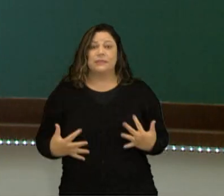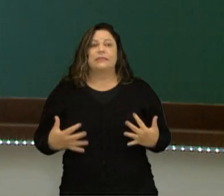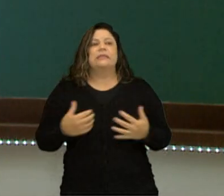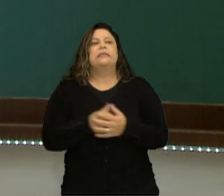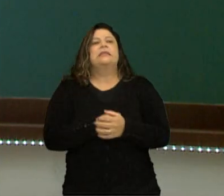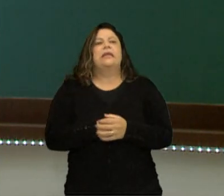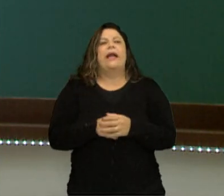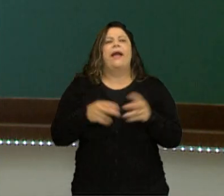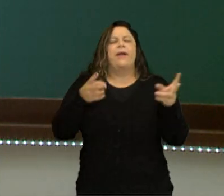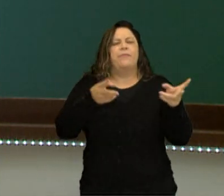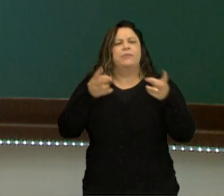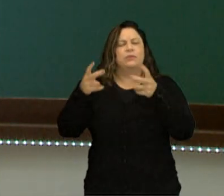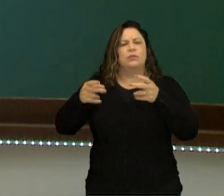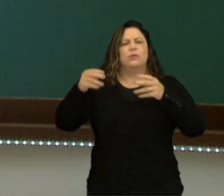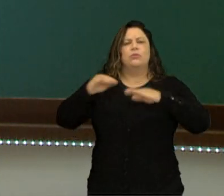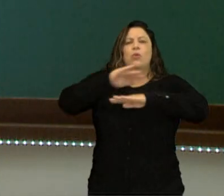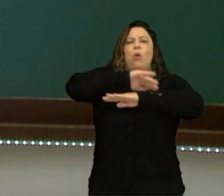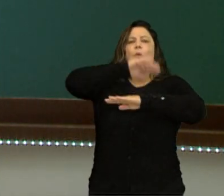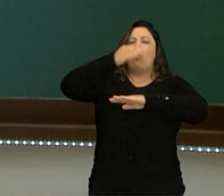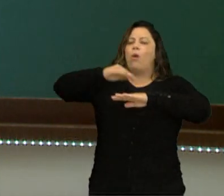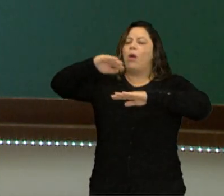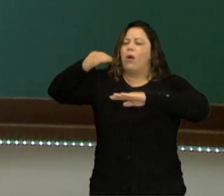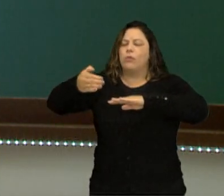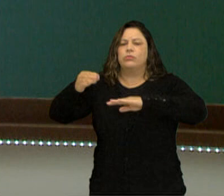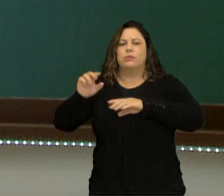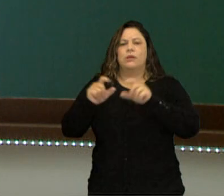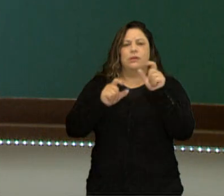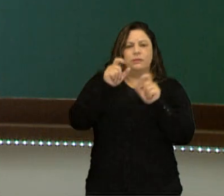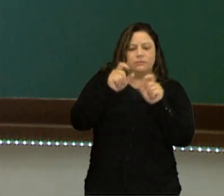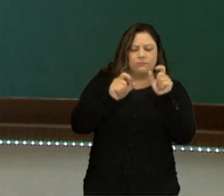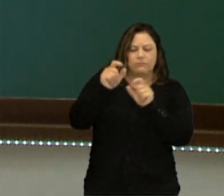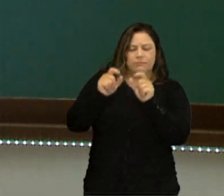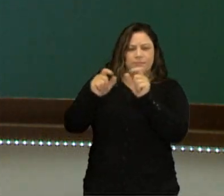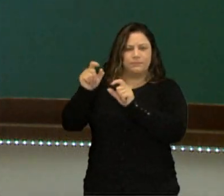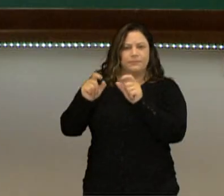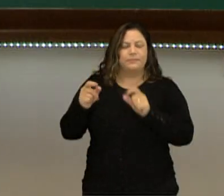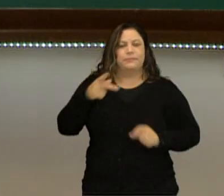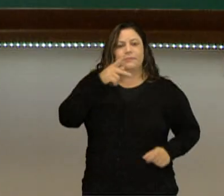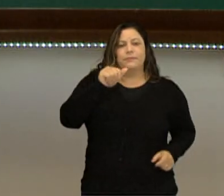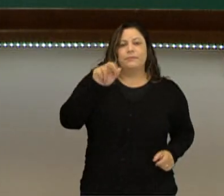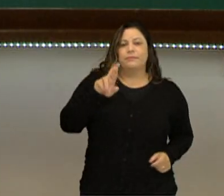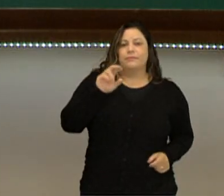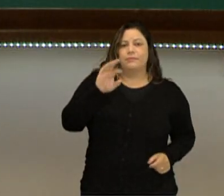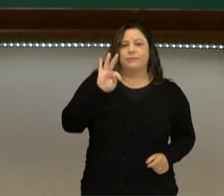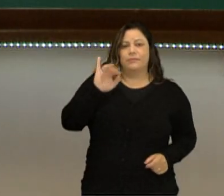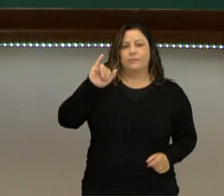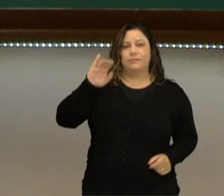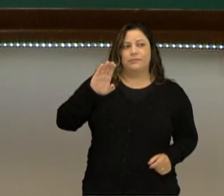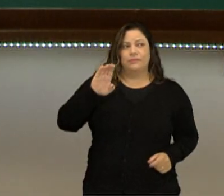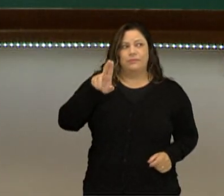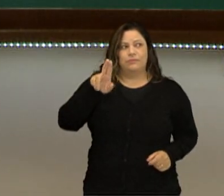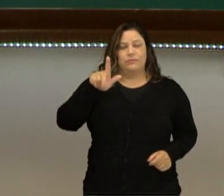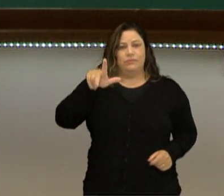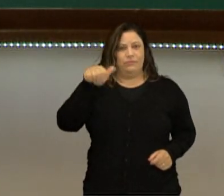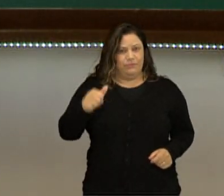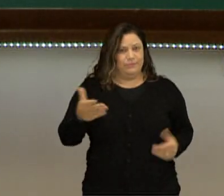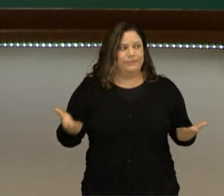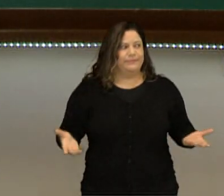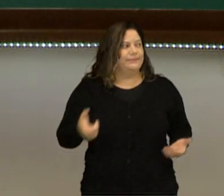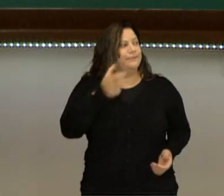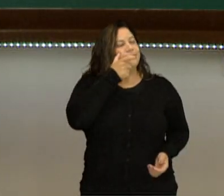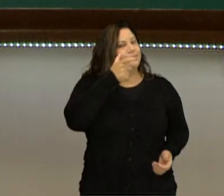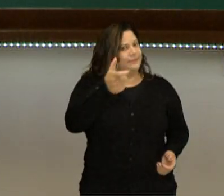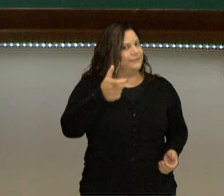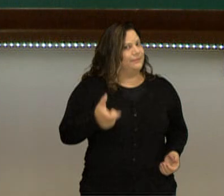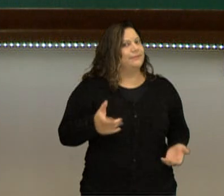dual. Ela tem um comportamento de onda e de partícula. Beleza? Que interessante, né? Os dois estavam certos,